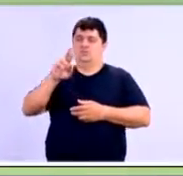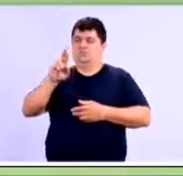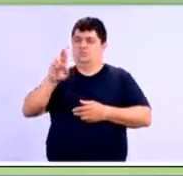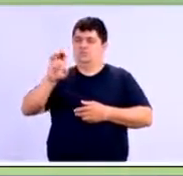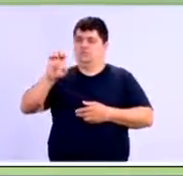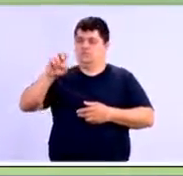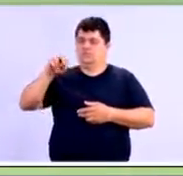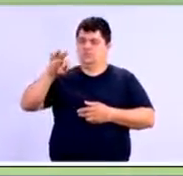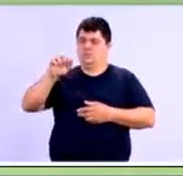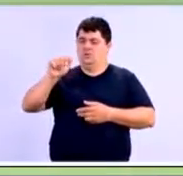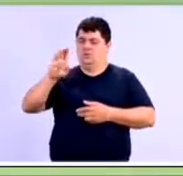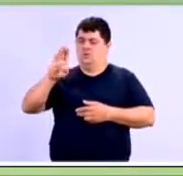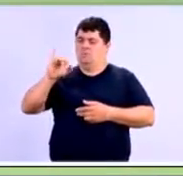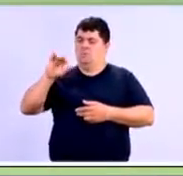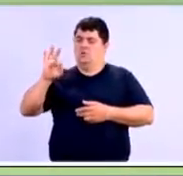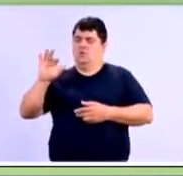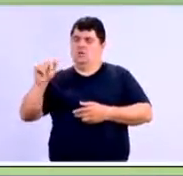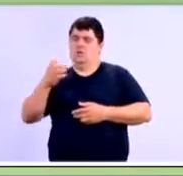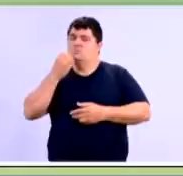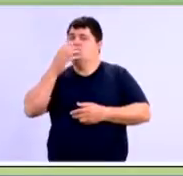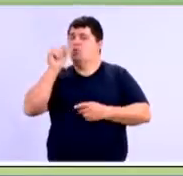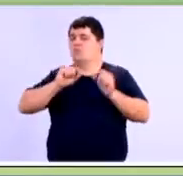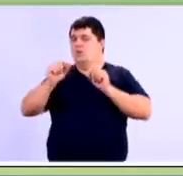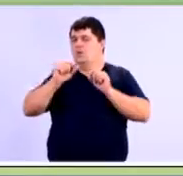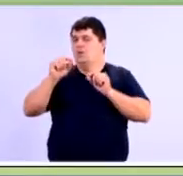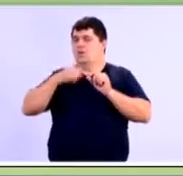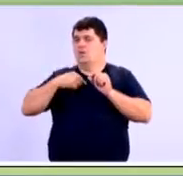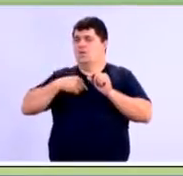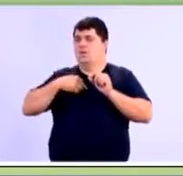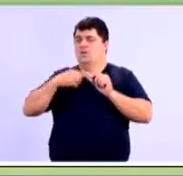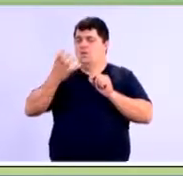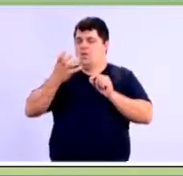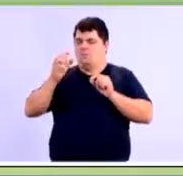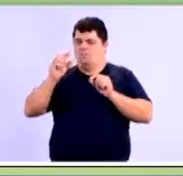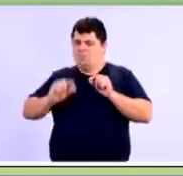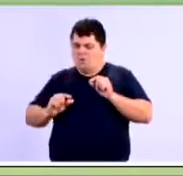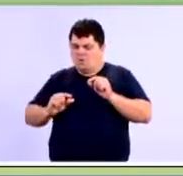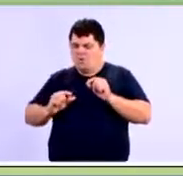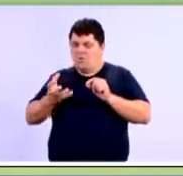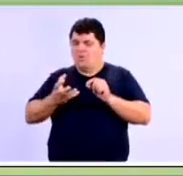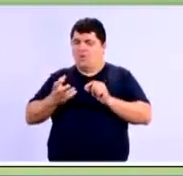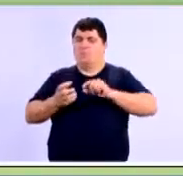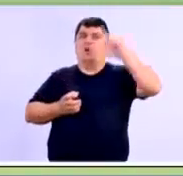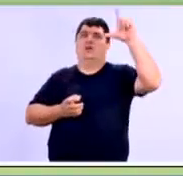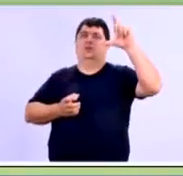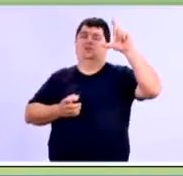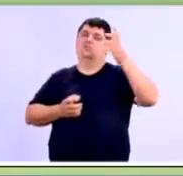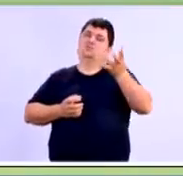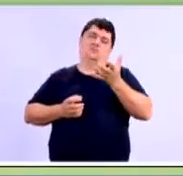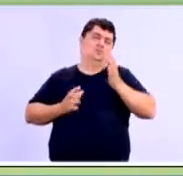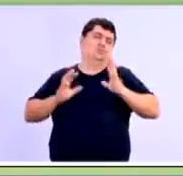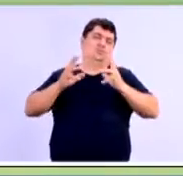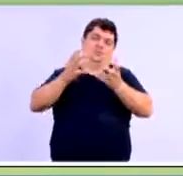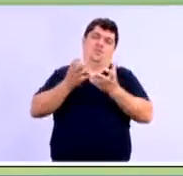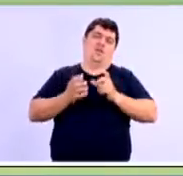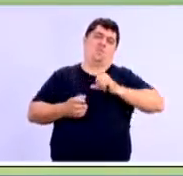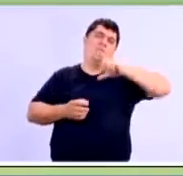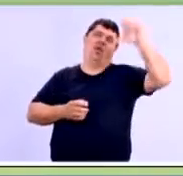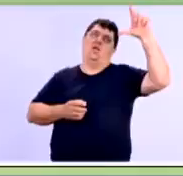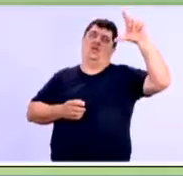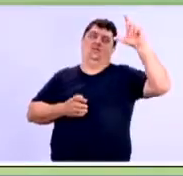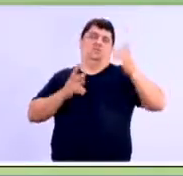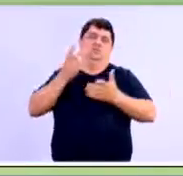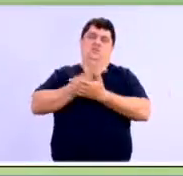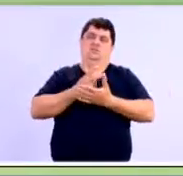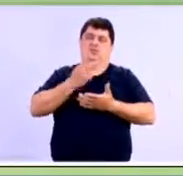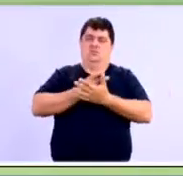quer, né? Lucro ou renda, você quer ter menos ou você quer ter mais? A gente sempre quer ter mais.